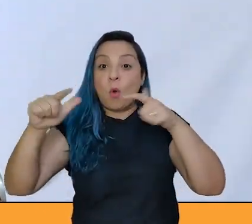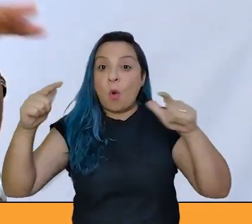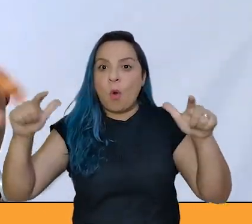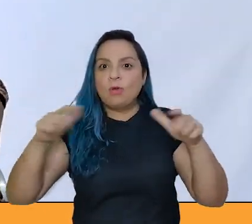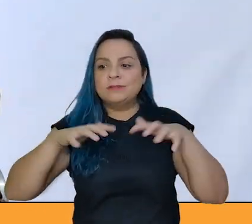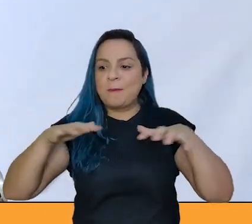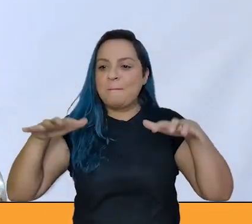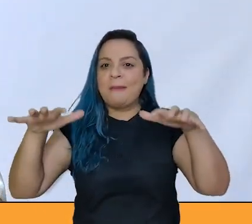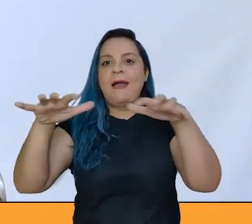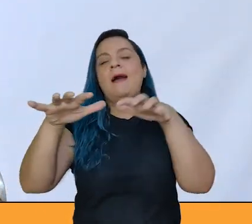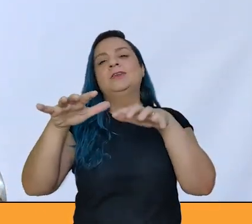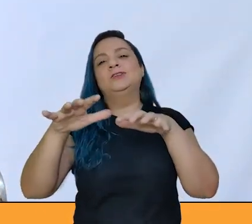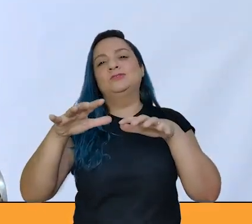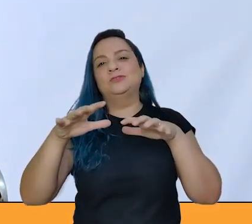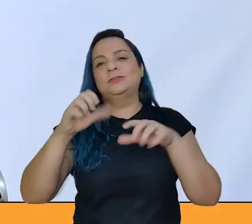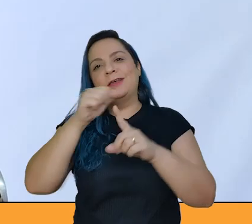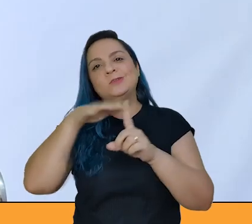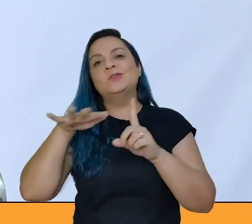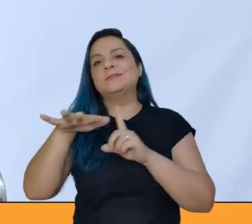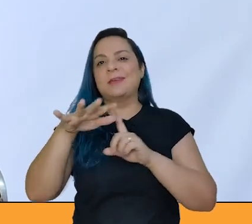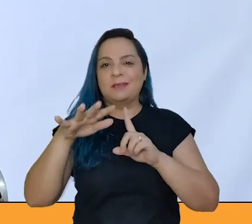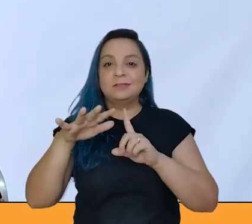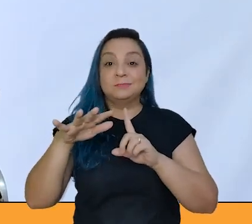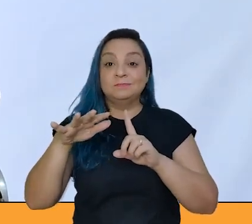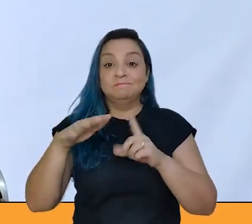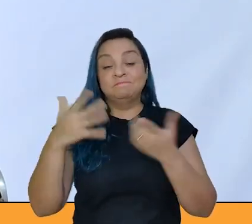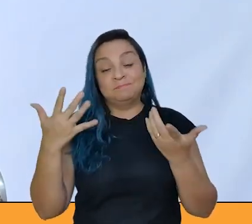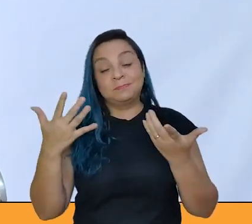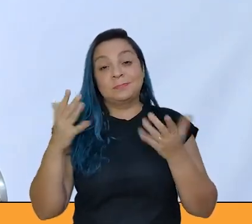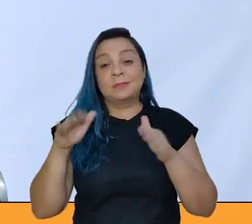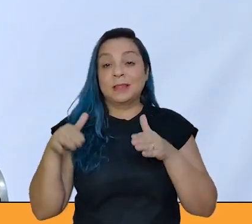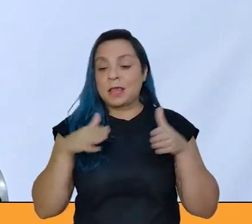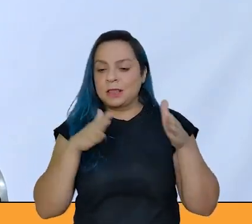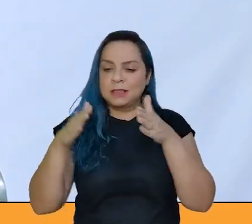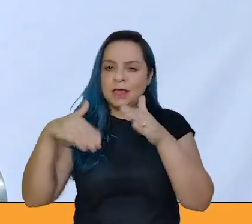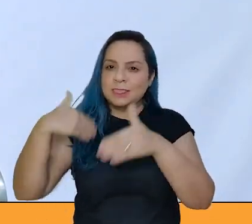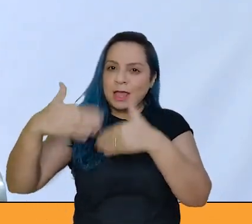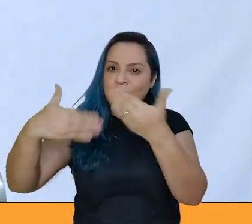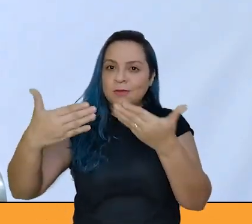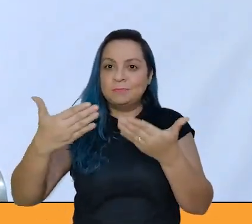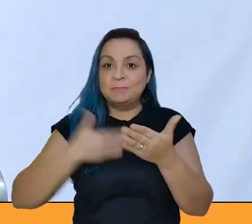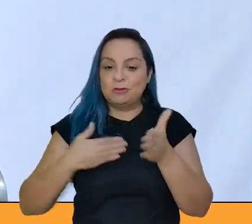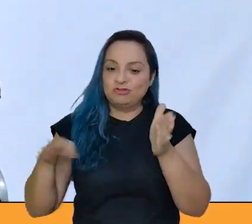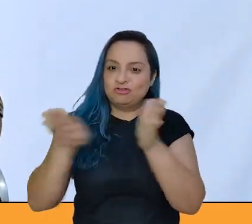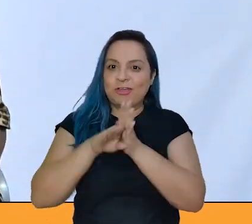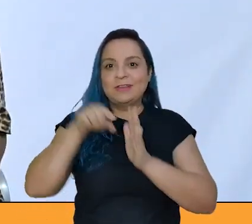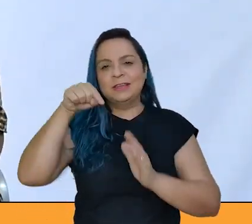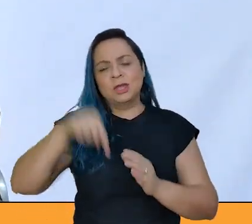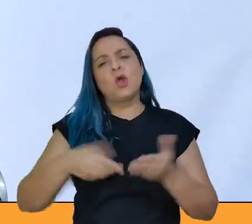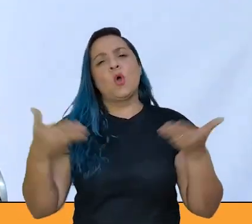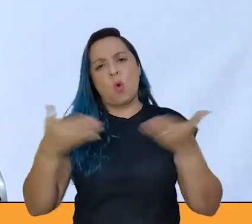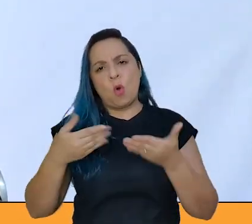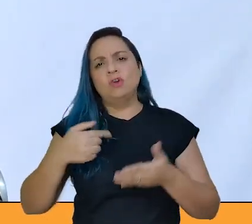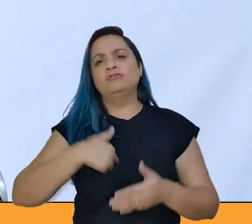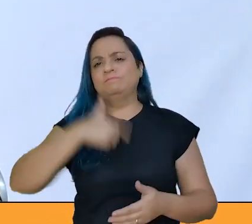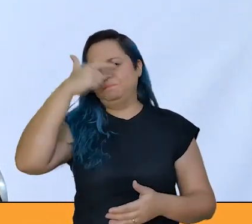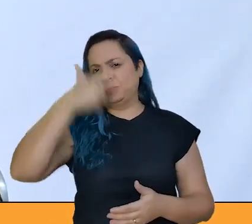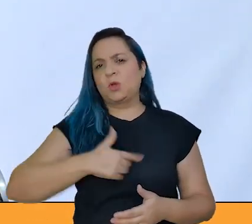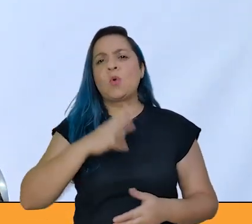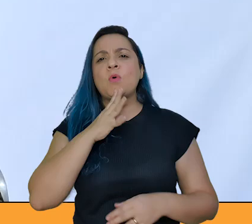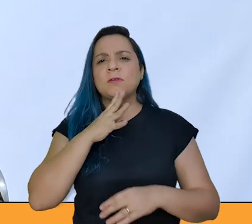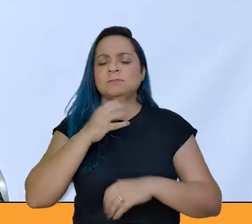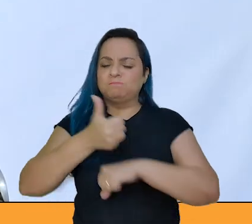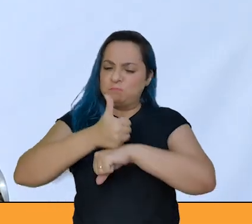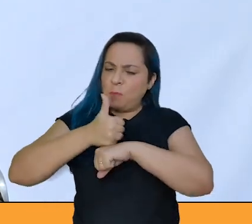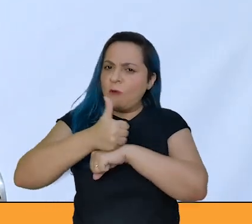em espaços, na sociedade. E esse trajeto me leva até aqui. Hoje reconhecida